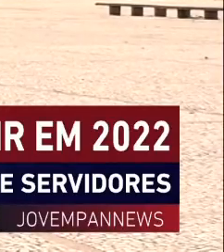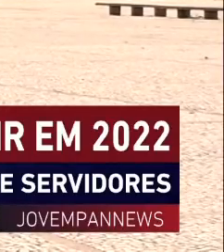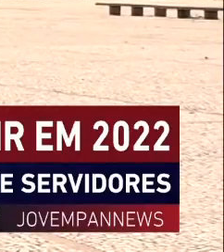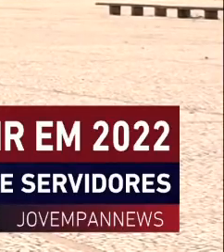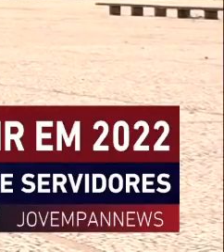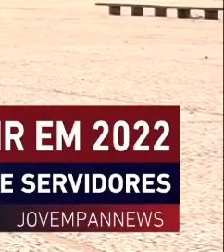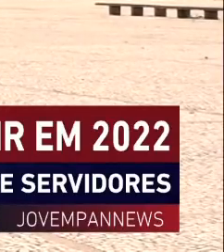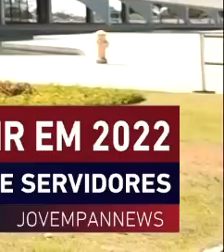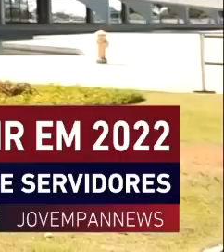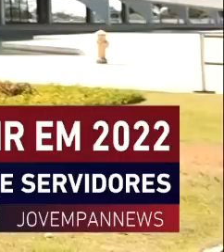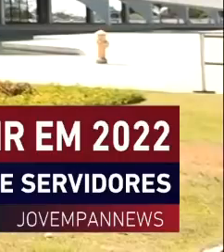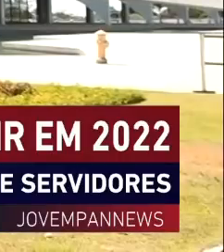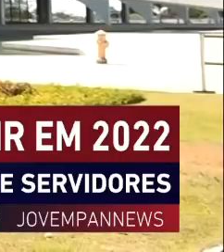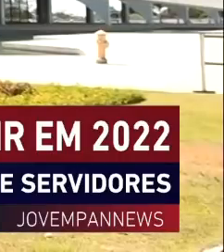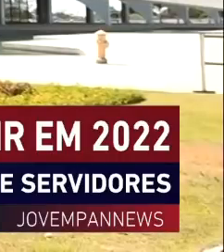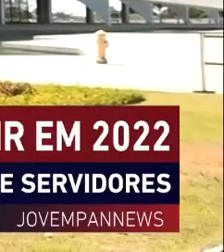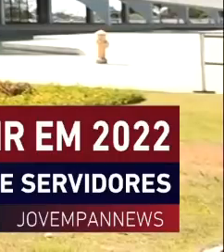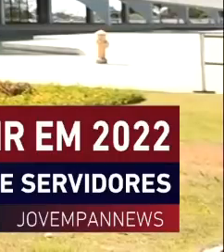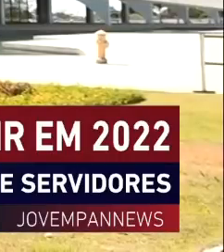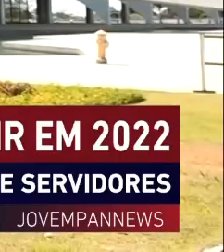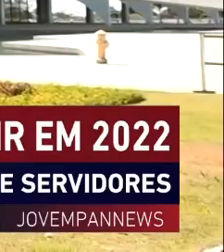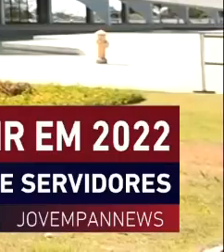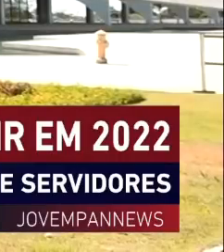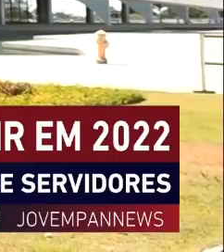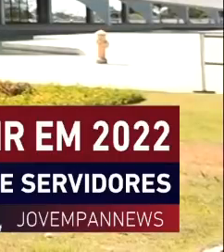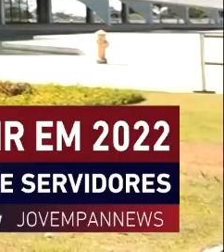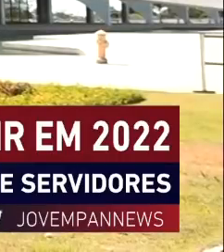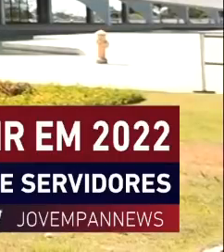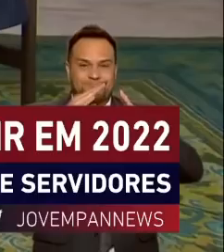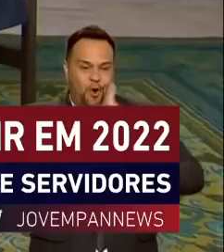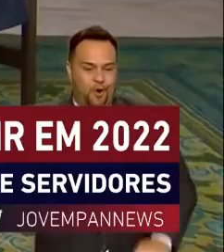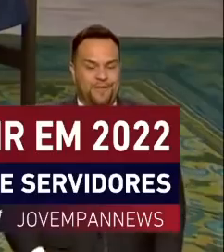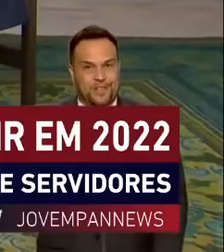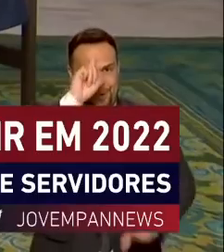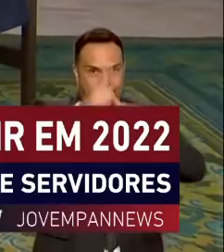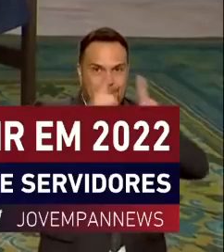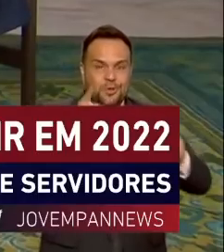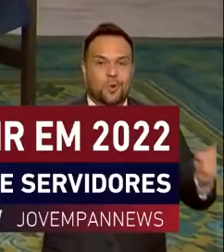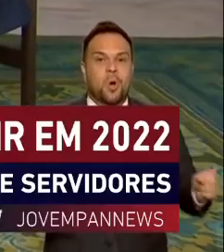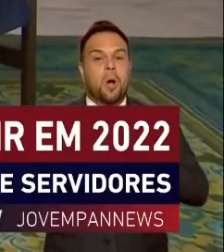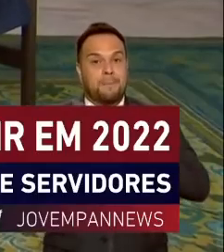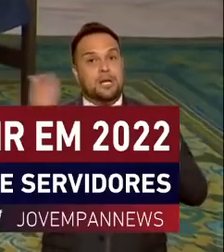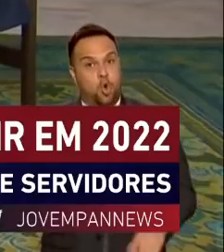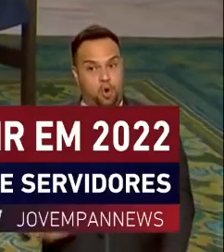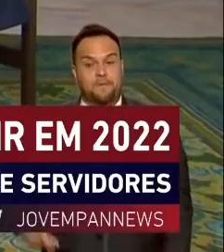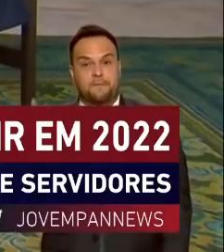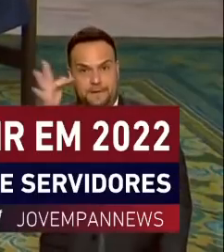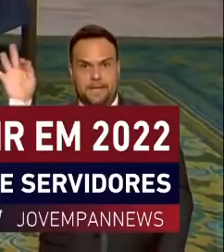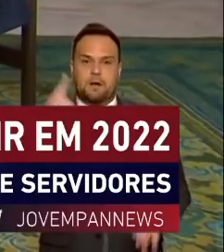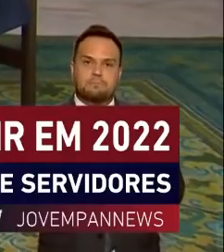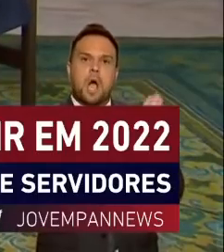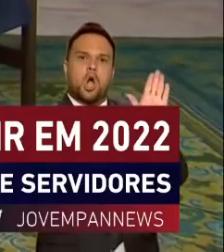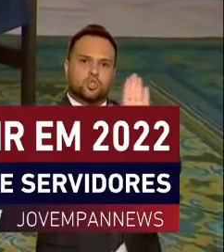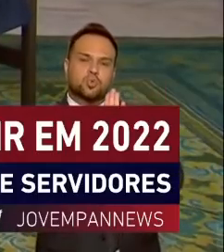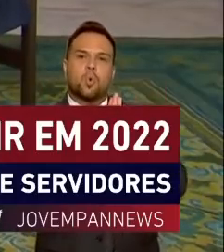para reajuste dos servidores, mas sem definir as categorias. Em entrevista à TV Brasil, Bolsonaro